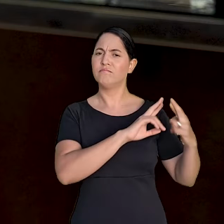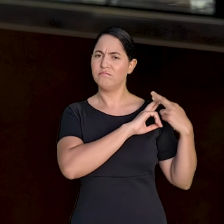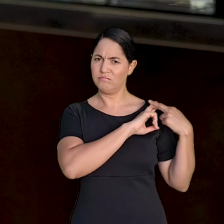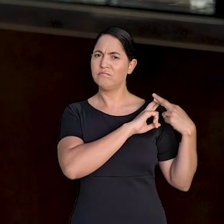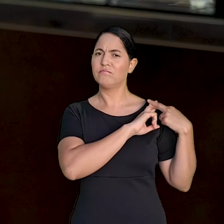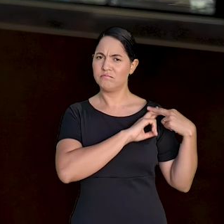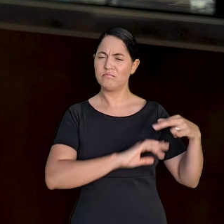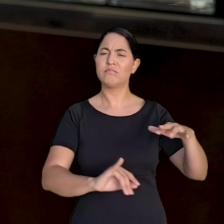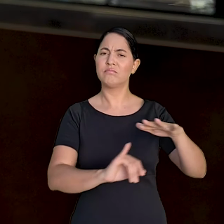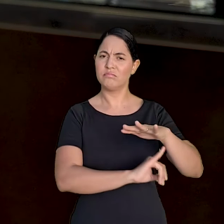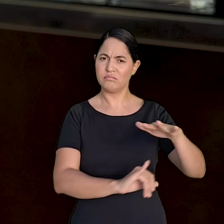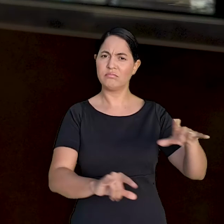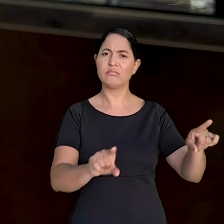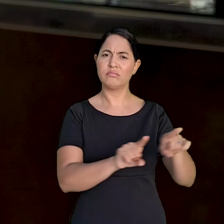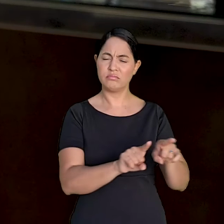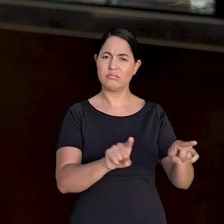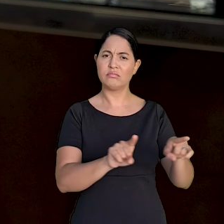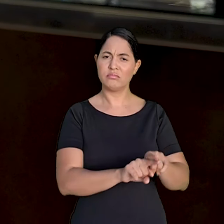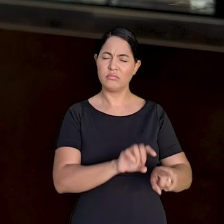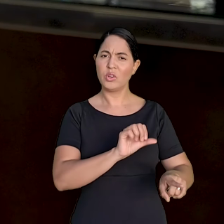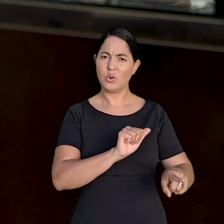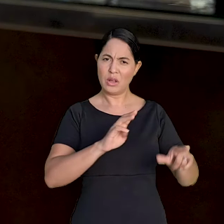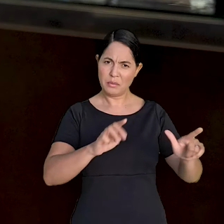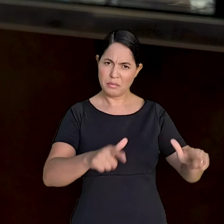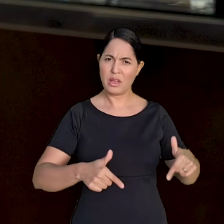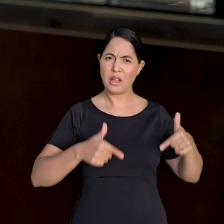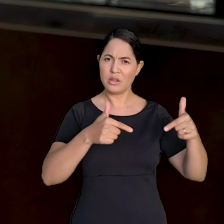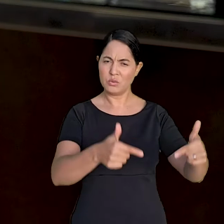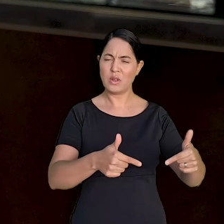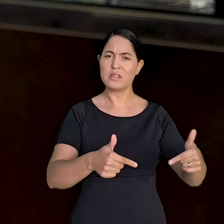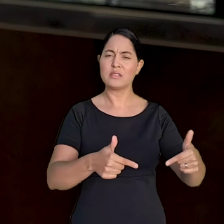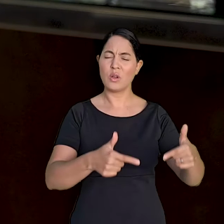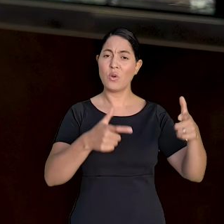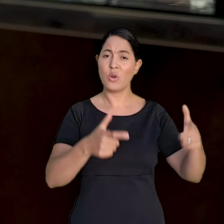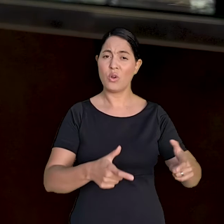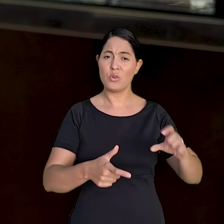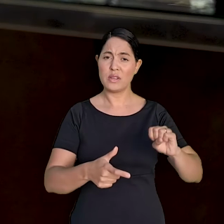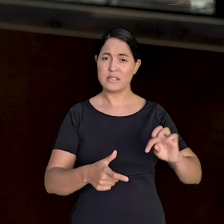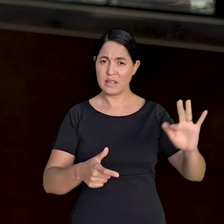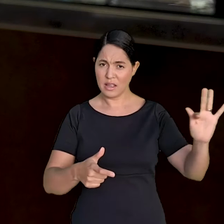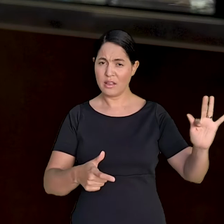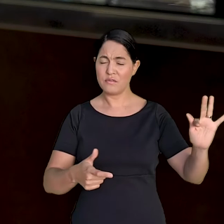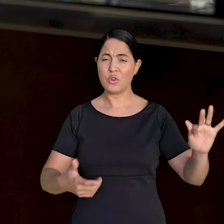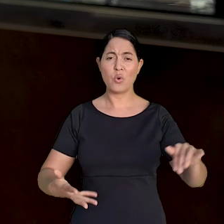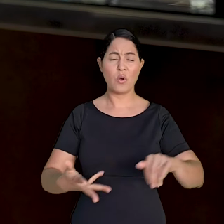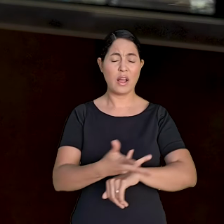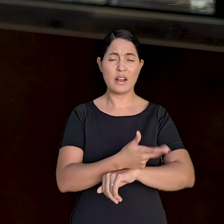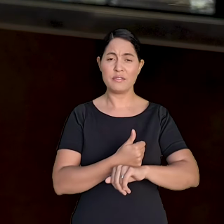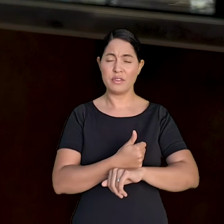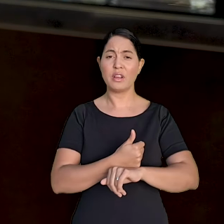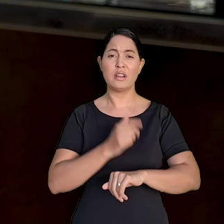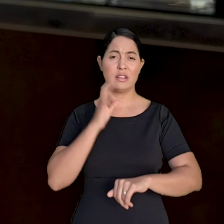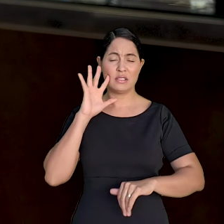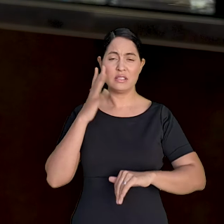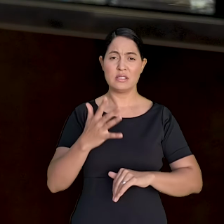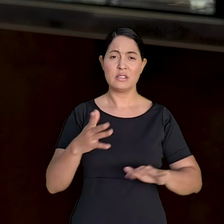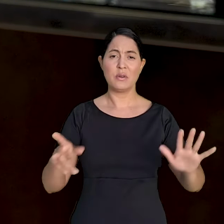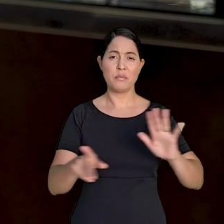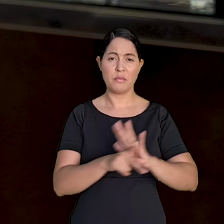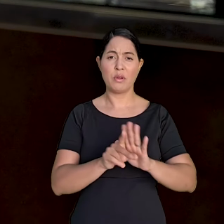responsabilidade institucional à atuação da OAB perante o Supremo Tribunal Federal, qualificando as decisões do